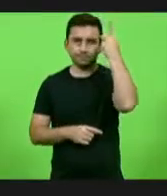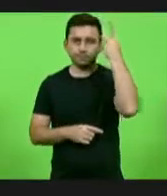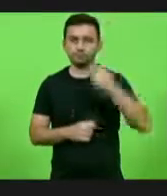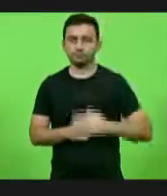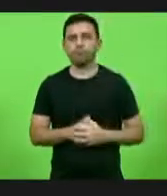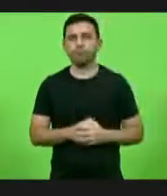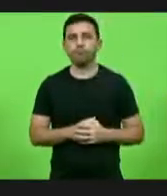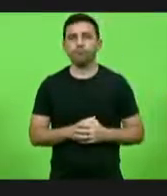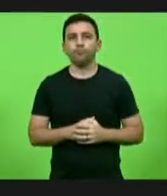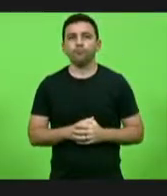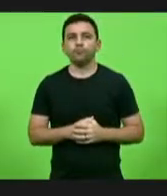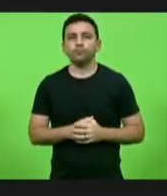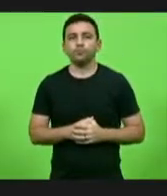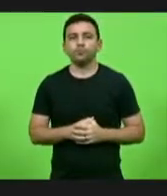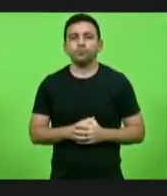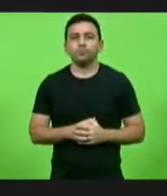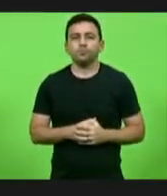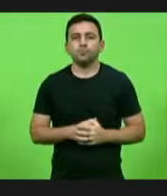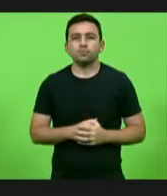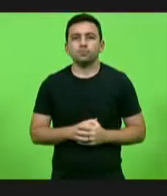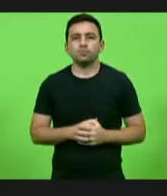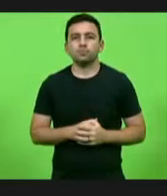Paulinha.